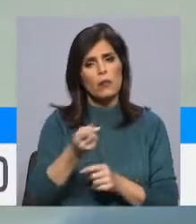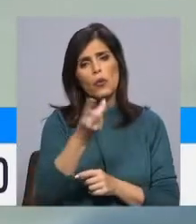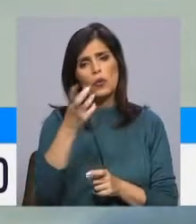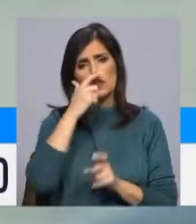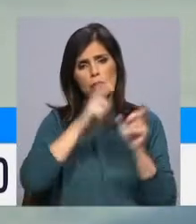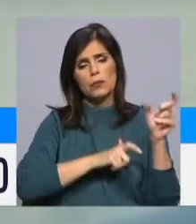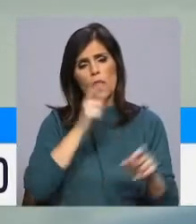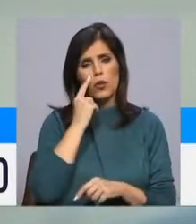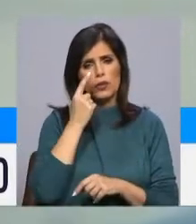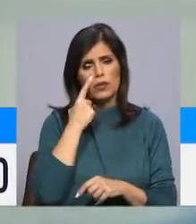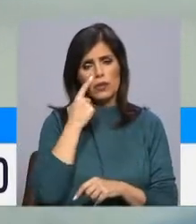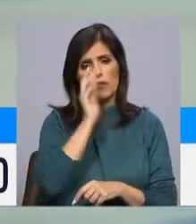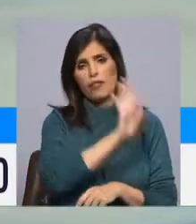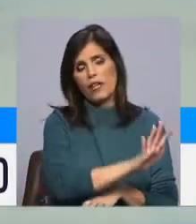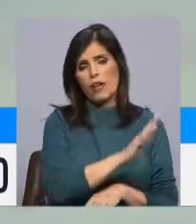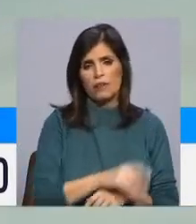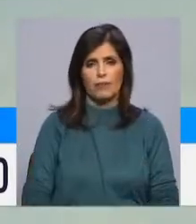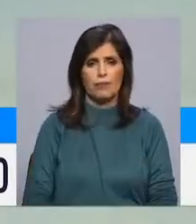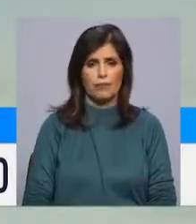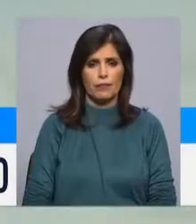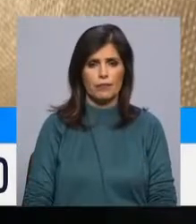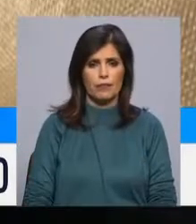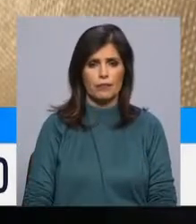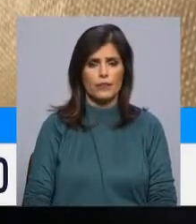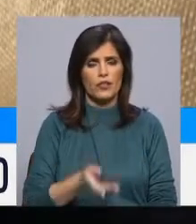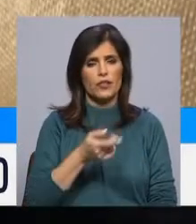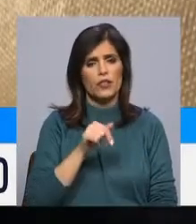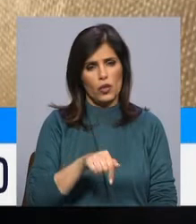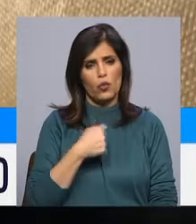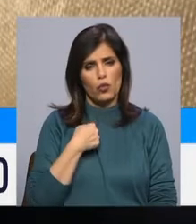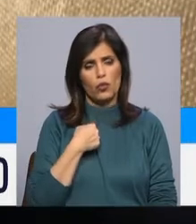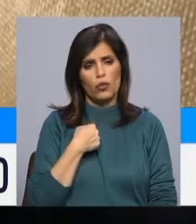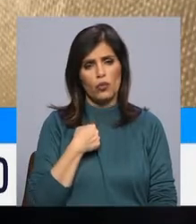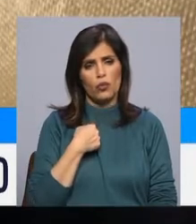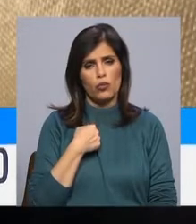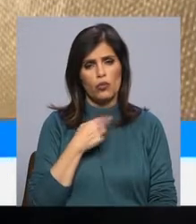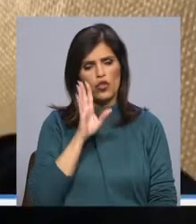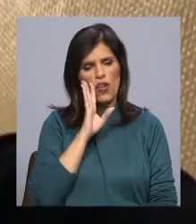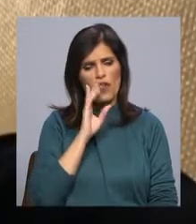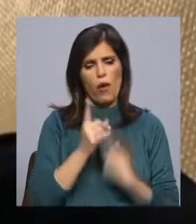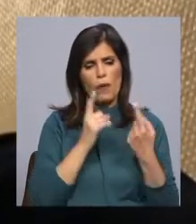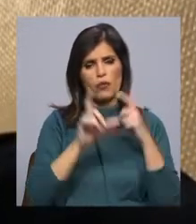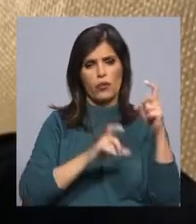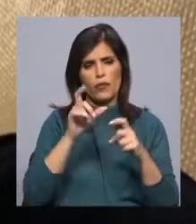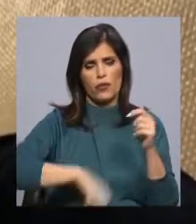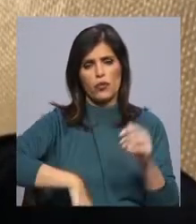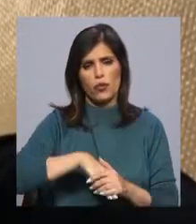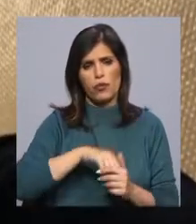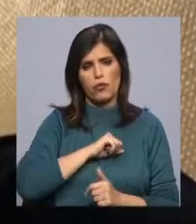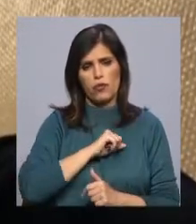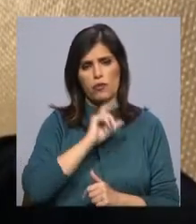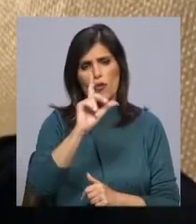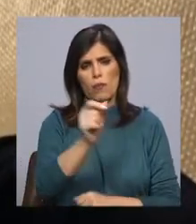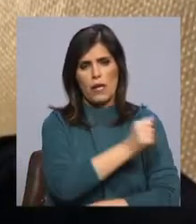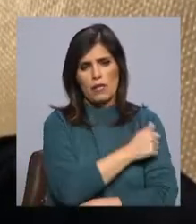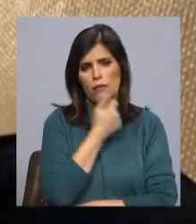conheceram as que tiveram de ficar no país Pois houve algumas fotografias de jogadores mas não conseguiram ir para